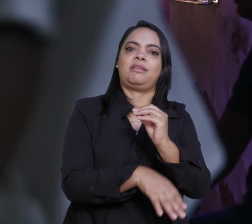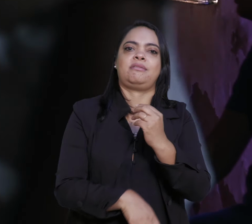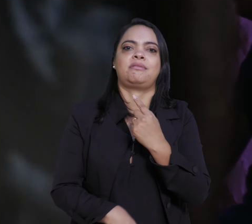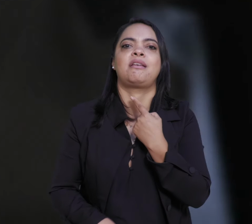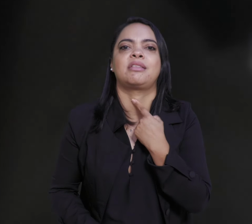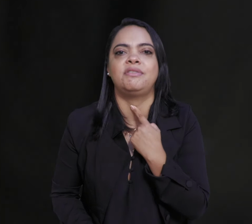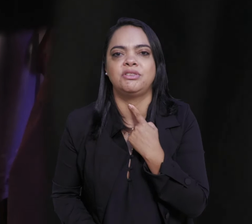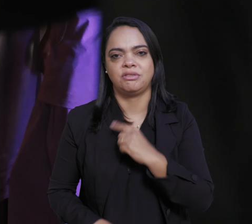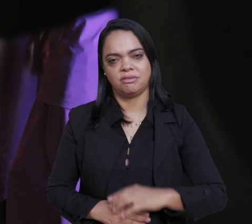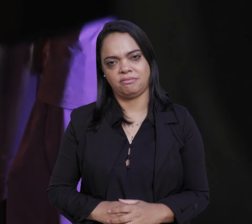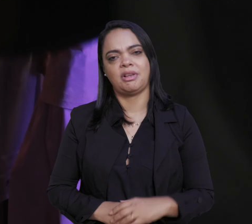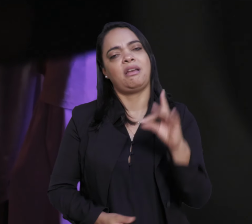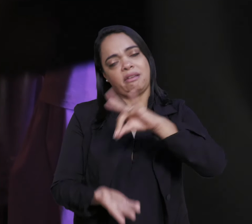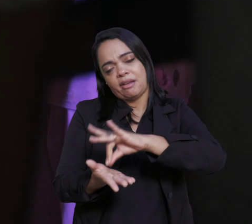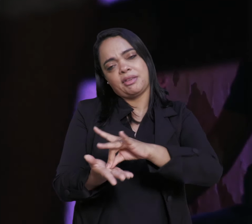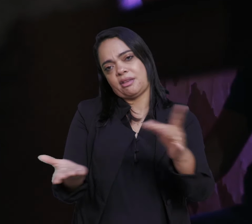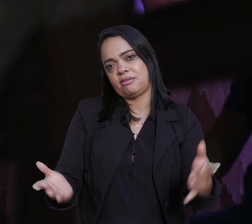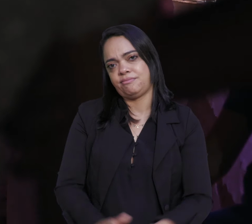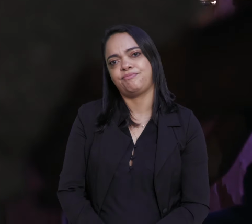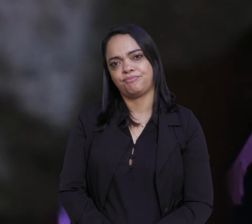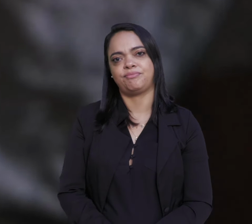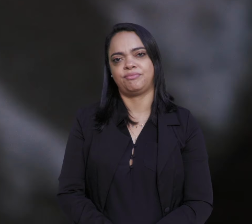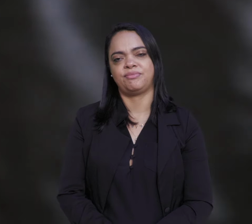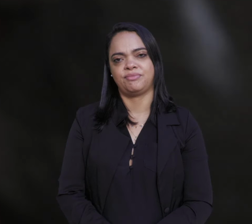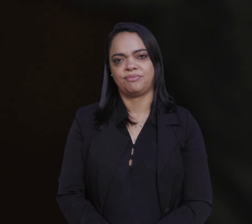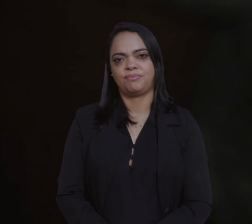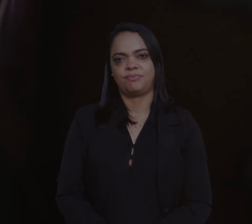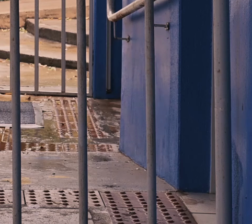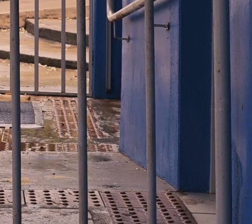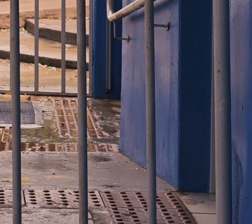travesti. E essa é a realidade.